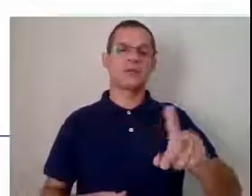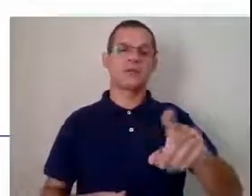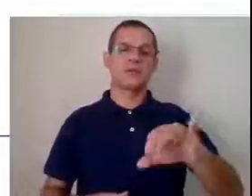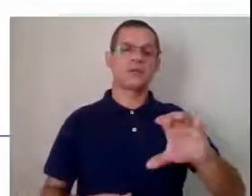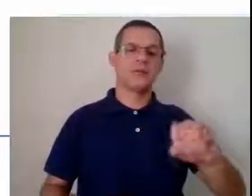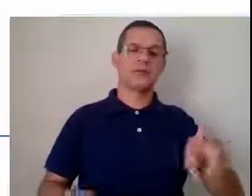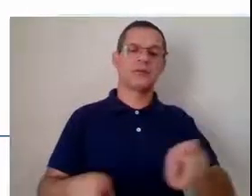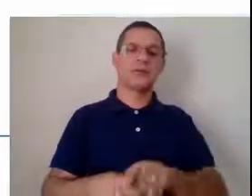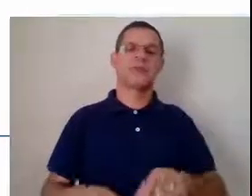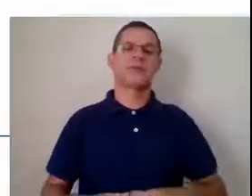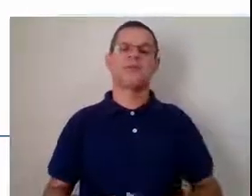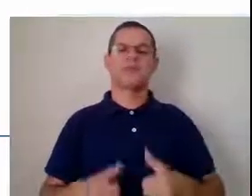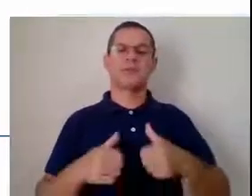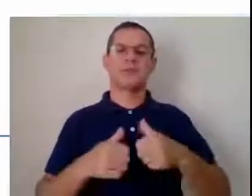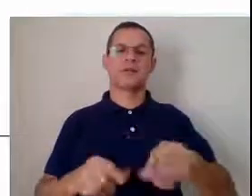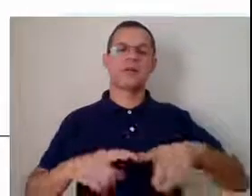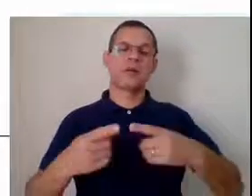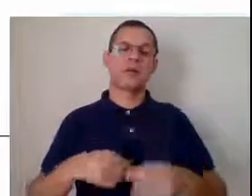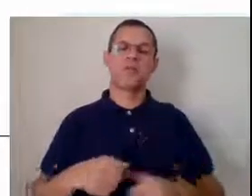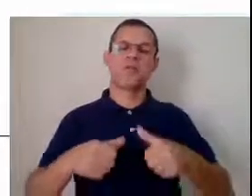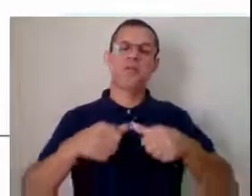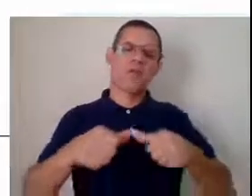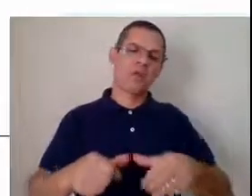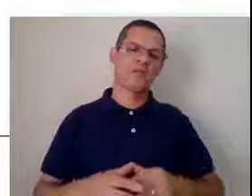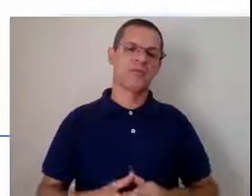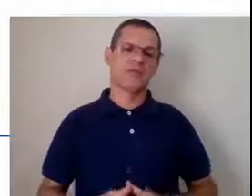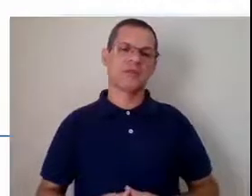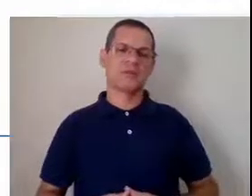ou essa aqui. Mas para não ficar,